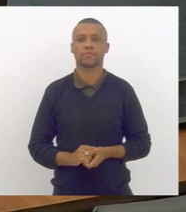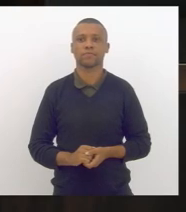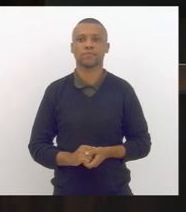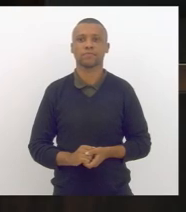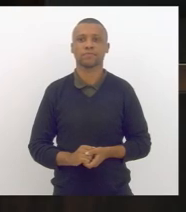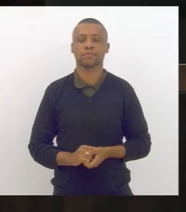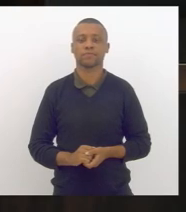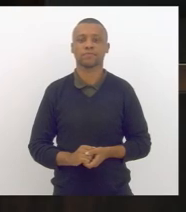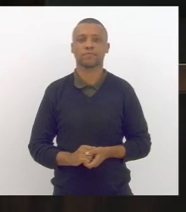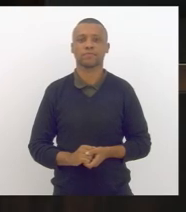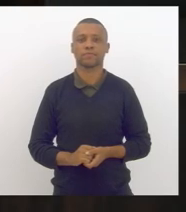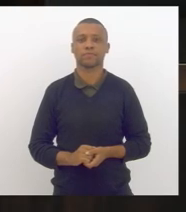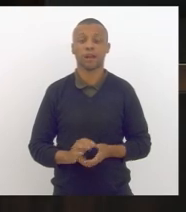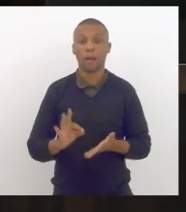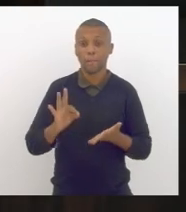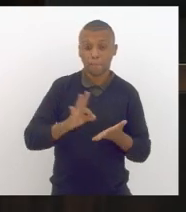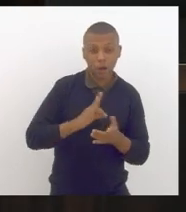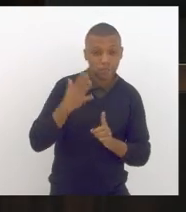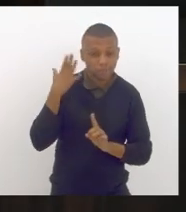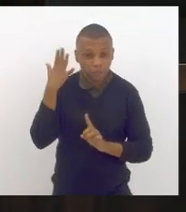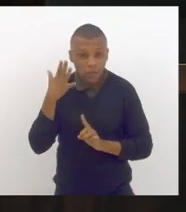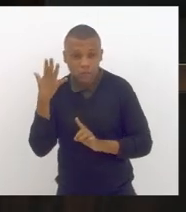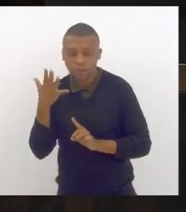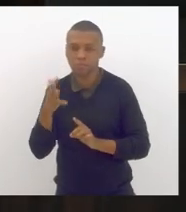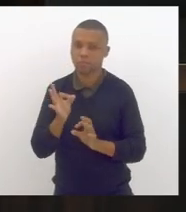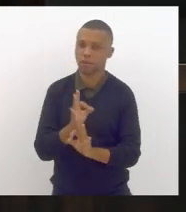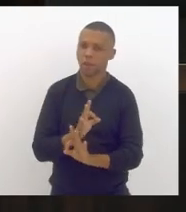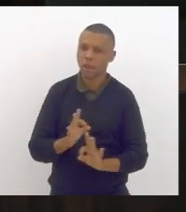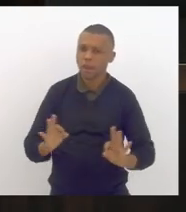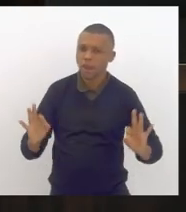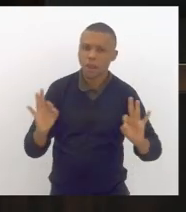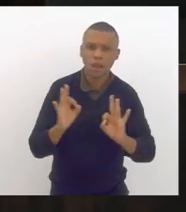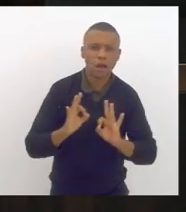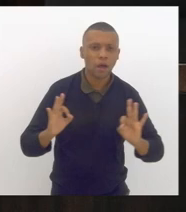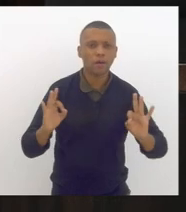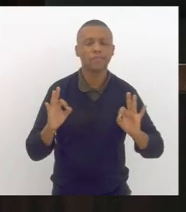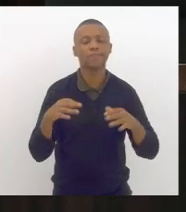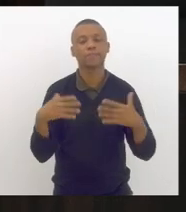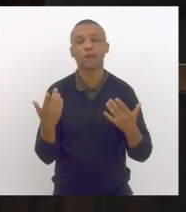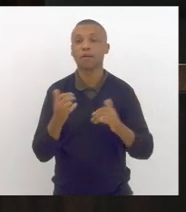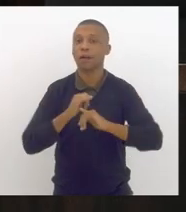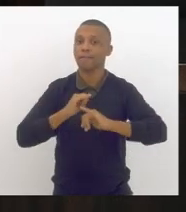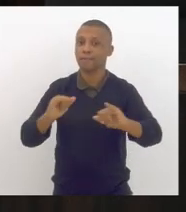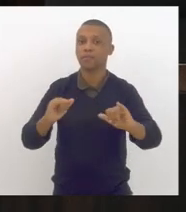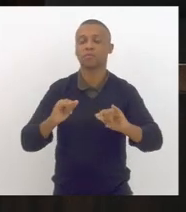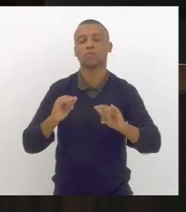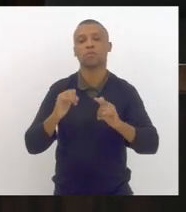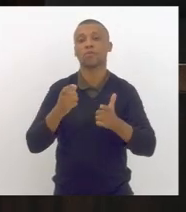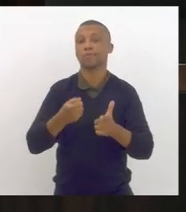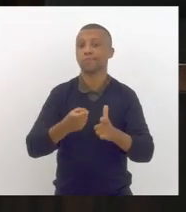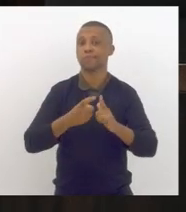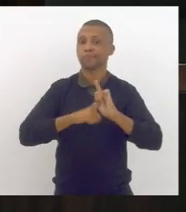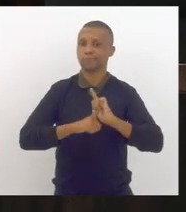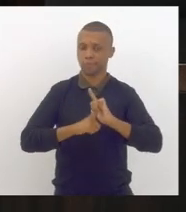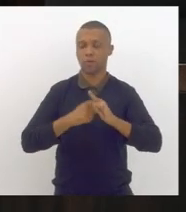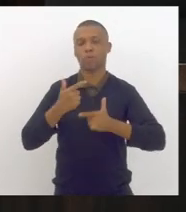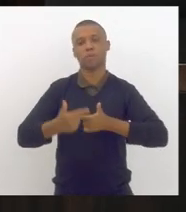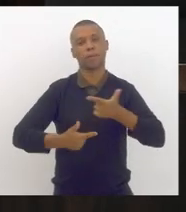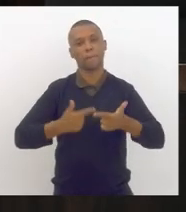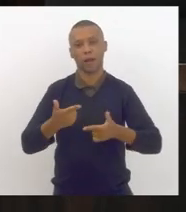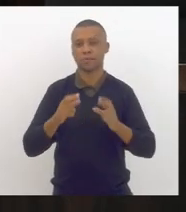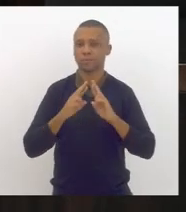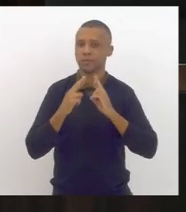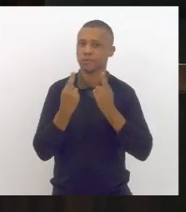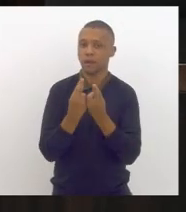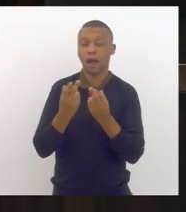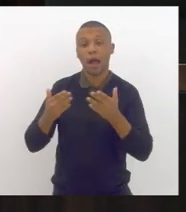e não havendo mais hora do inscrito fica suspensos os trabalhos desta